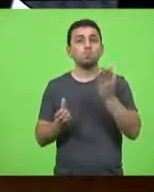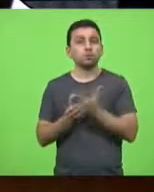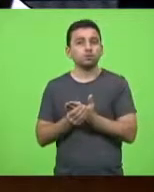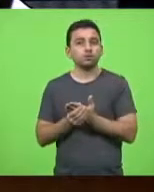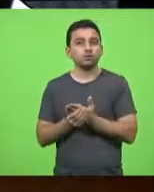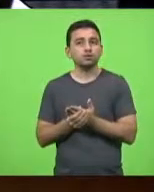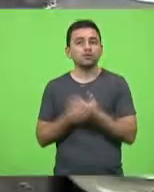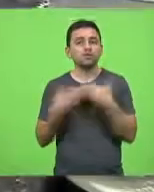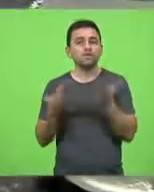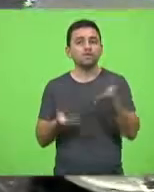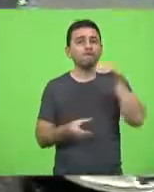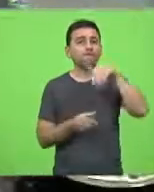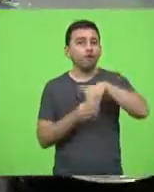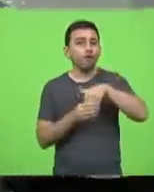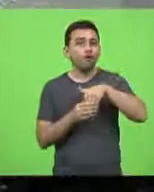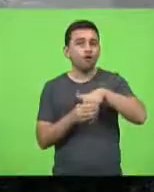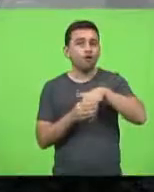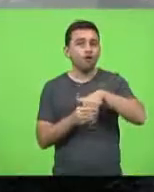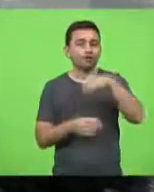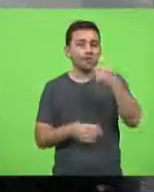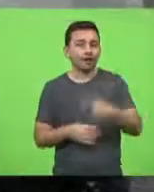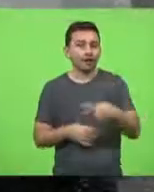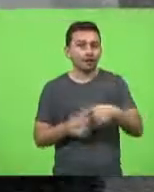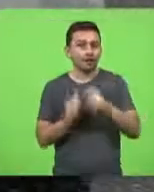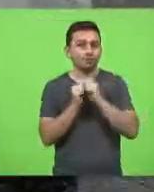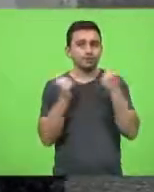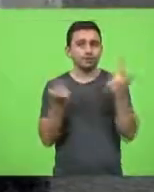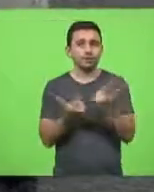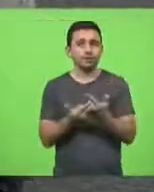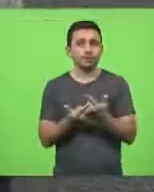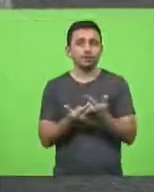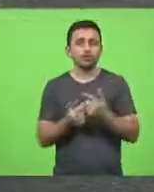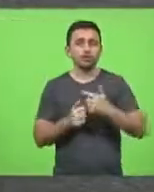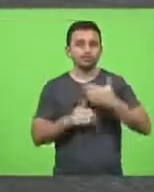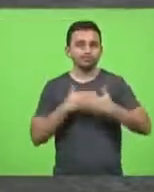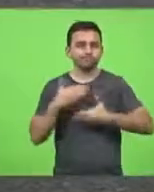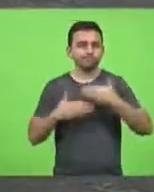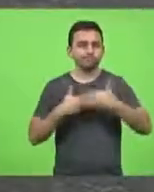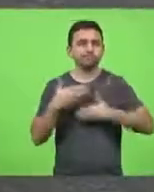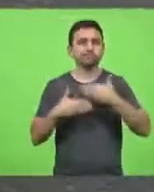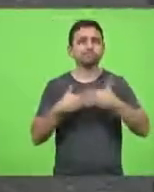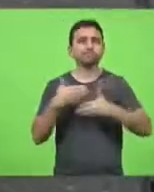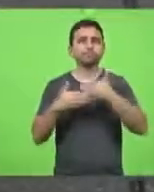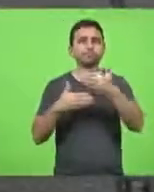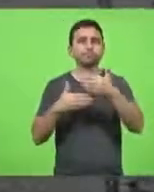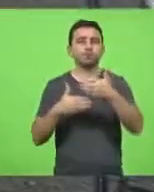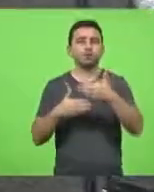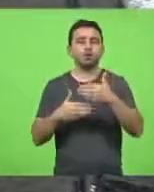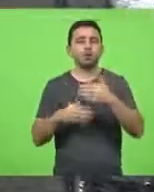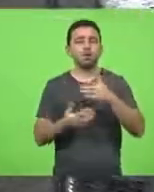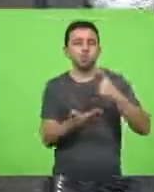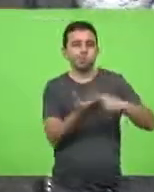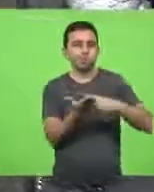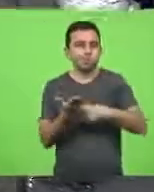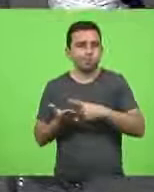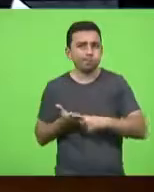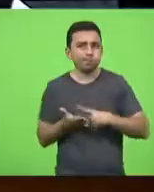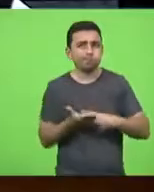cujo voto aqui na casa foi construído, já se sabe, por acordo